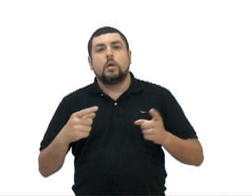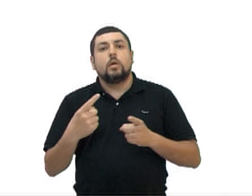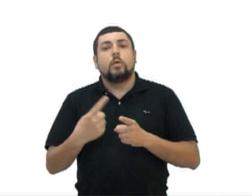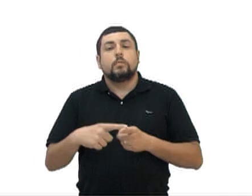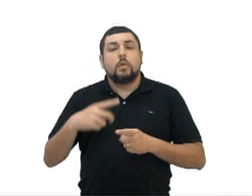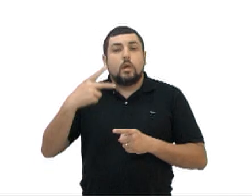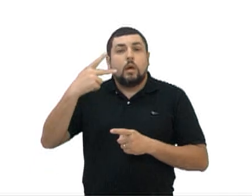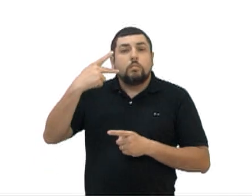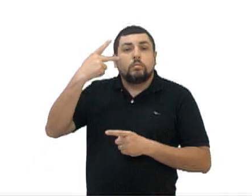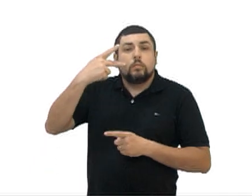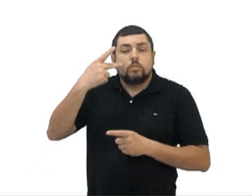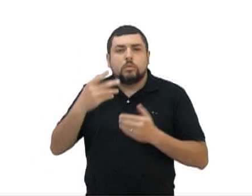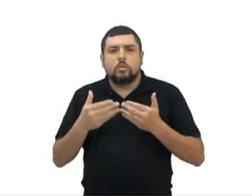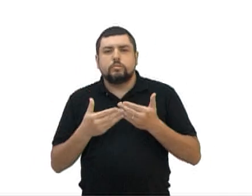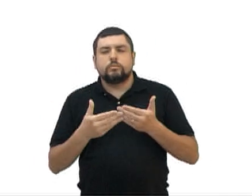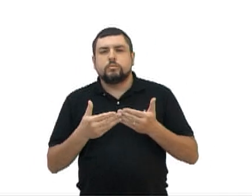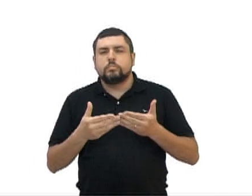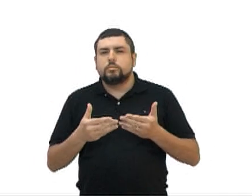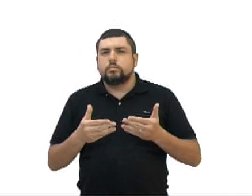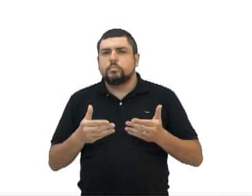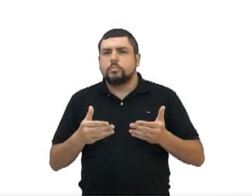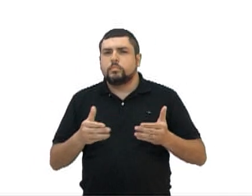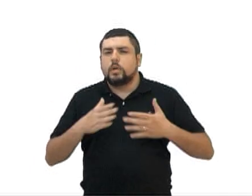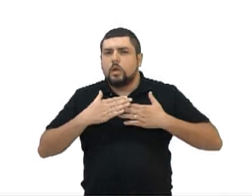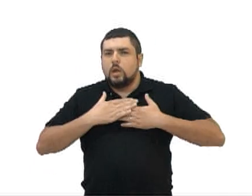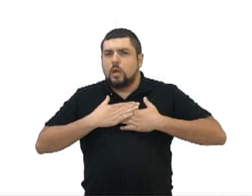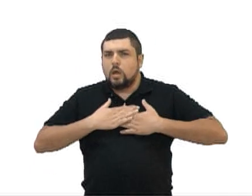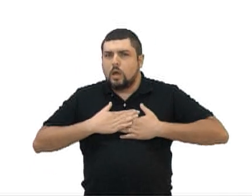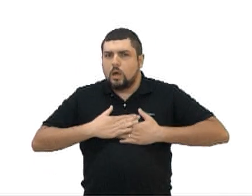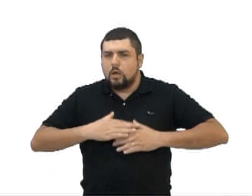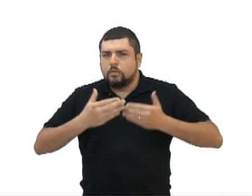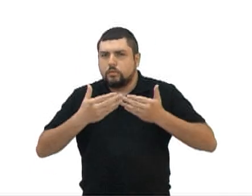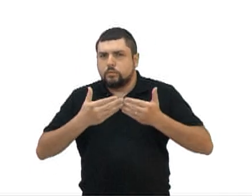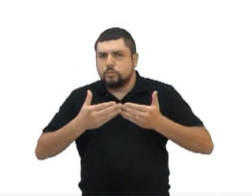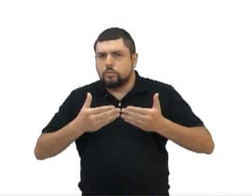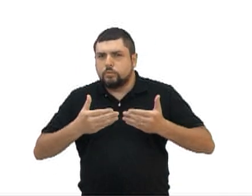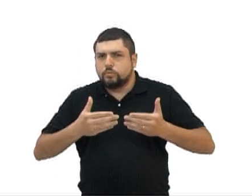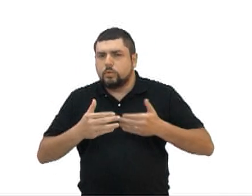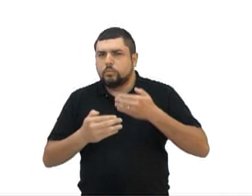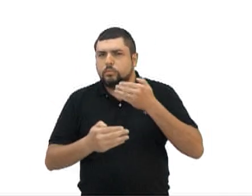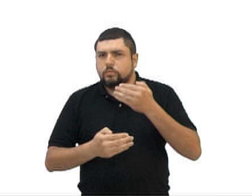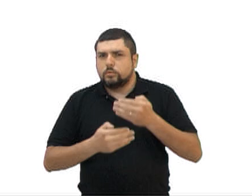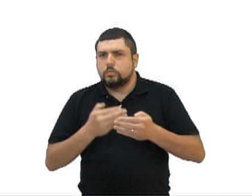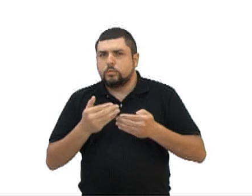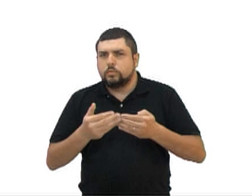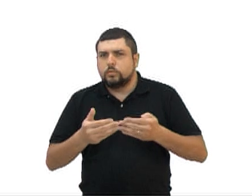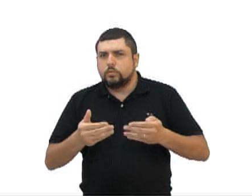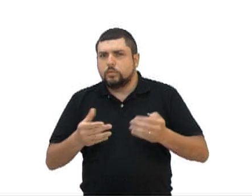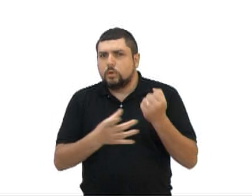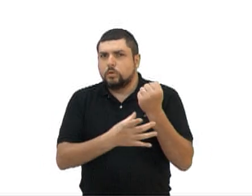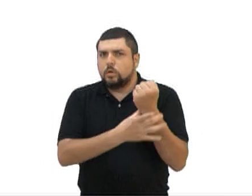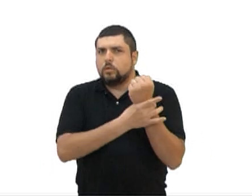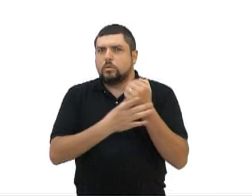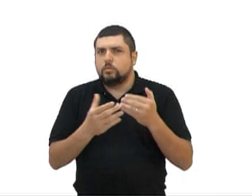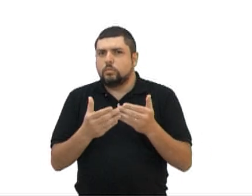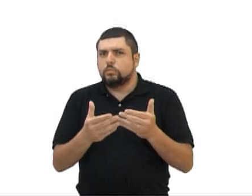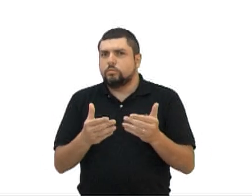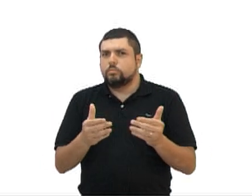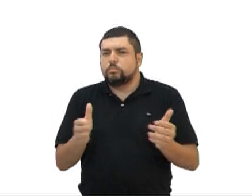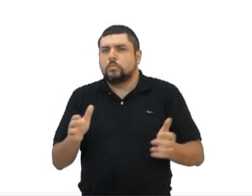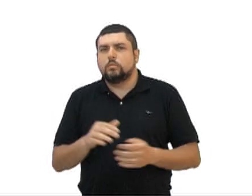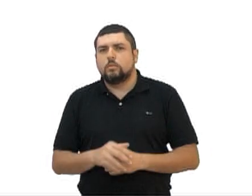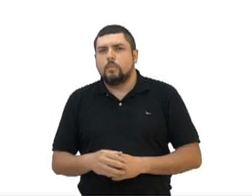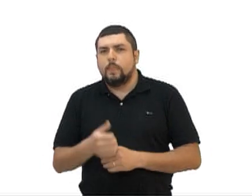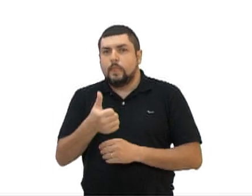lenta, gradual e segura, que eram as palavras do então presidente Ernesto Geisel. Em 1975